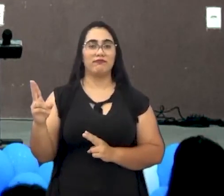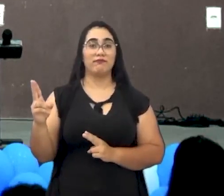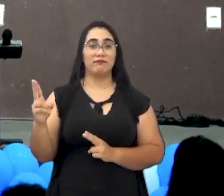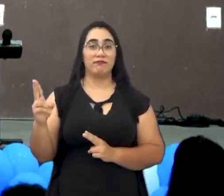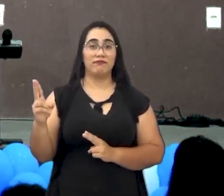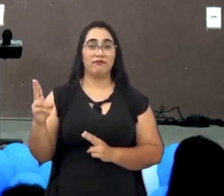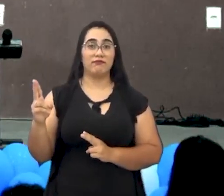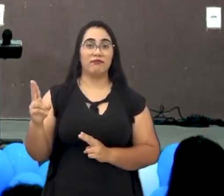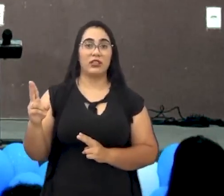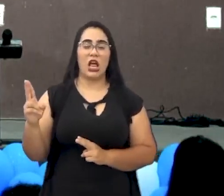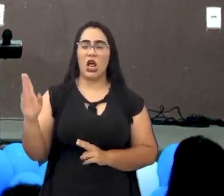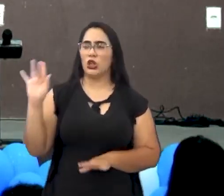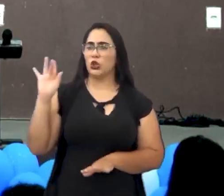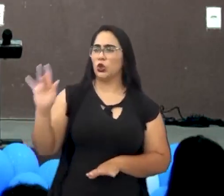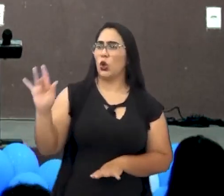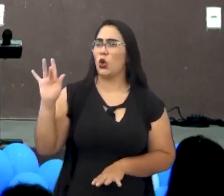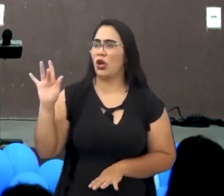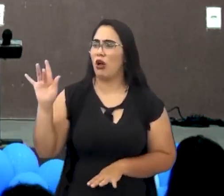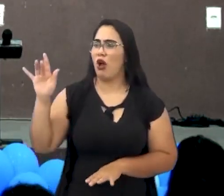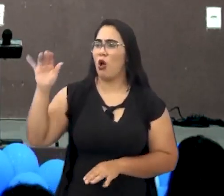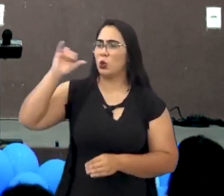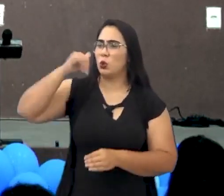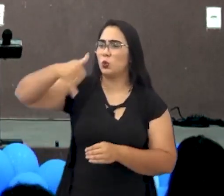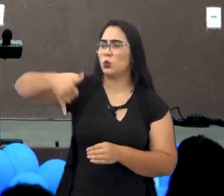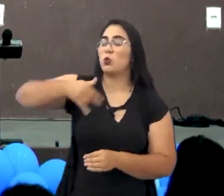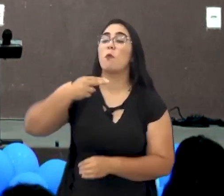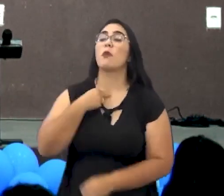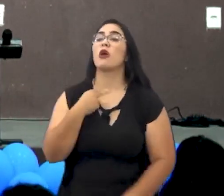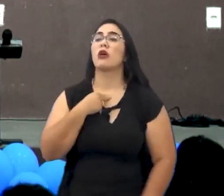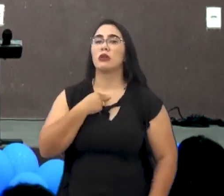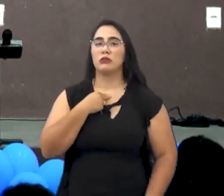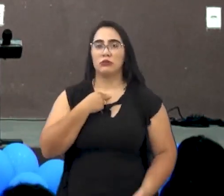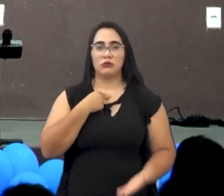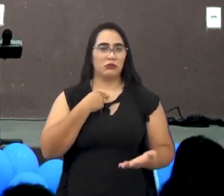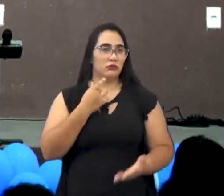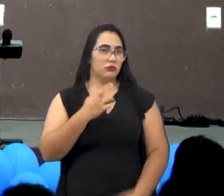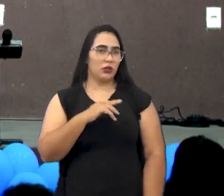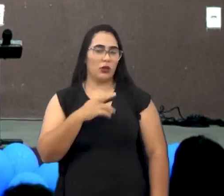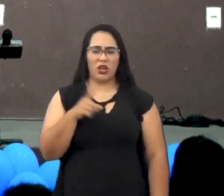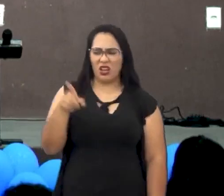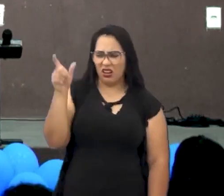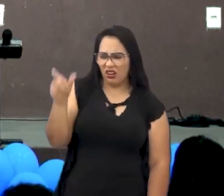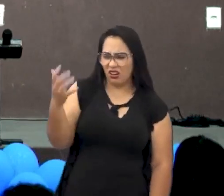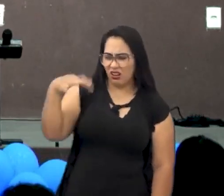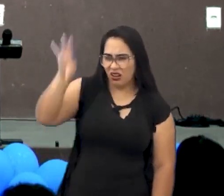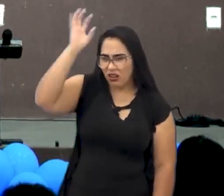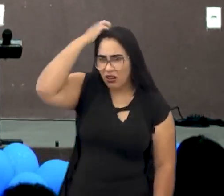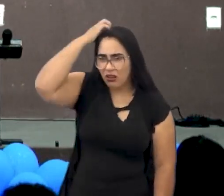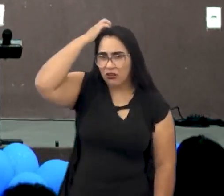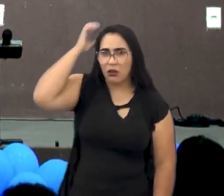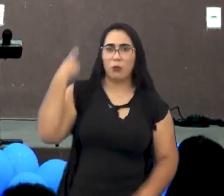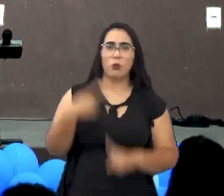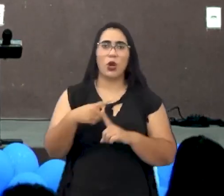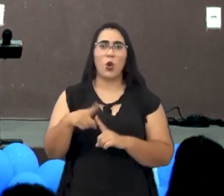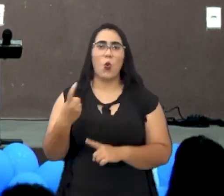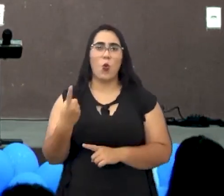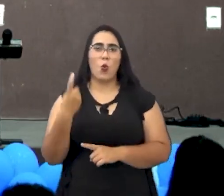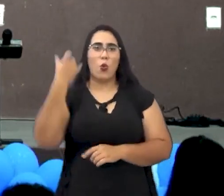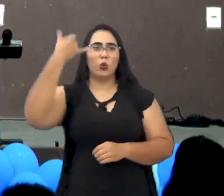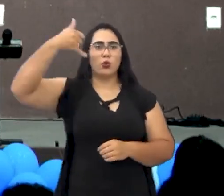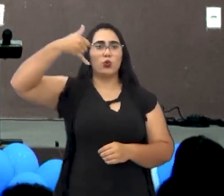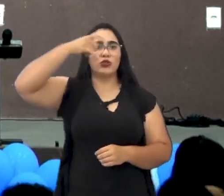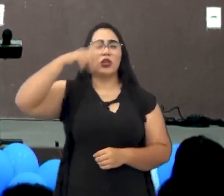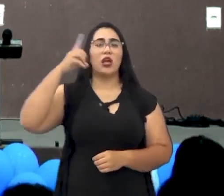Não toque no ungido de Deus, coitado. Ele é rei agora, porque o ungido de Deus era Davi. Vai lá